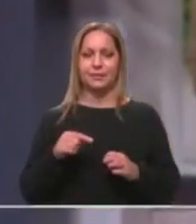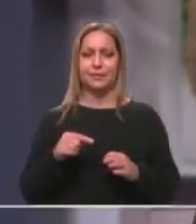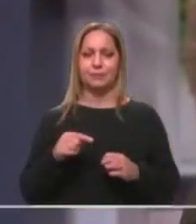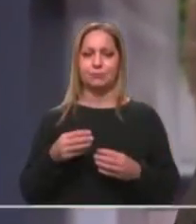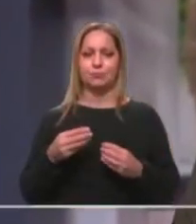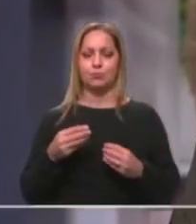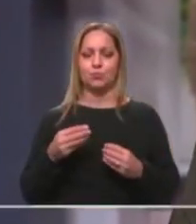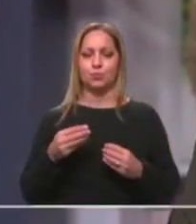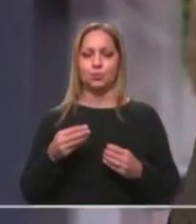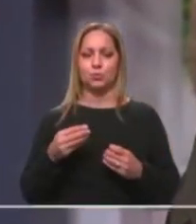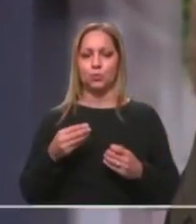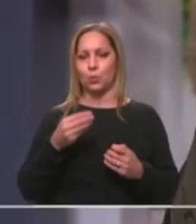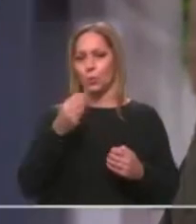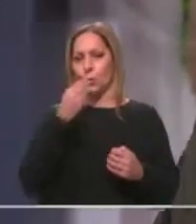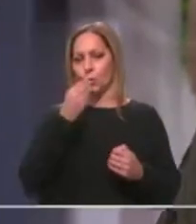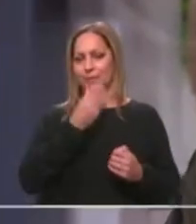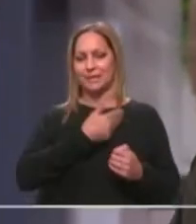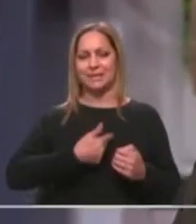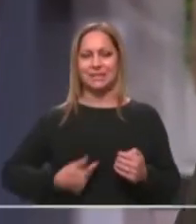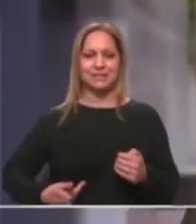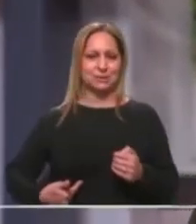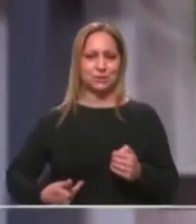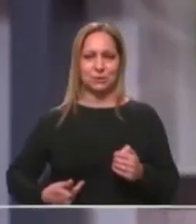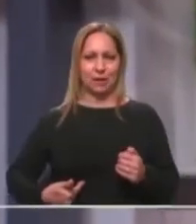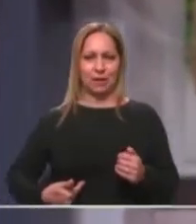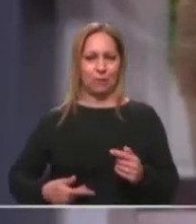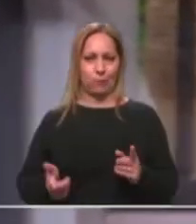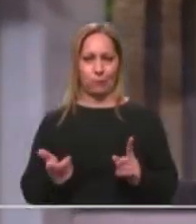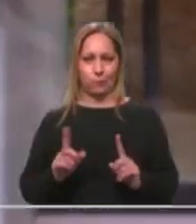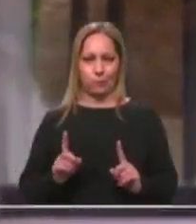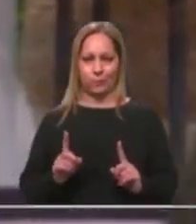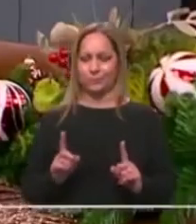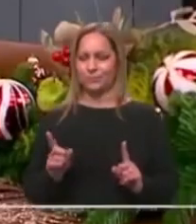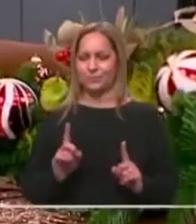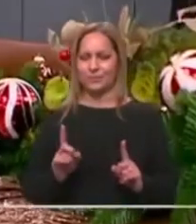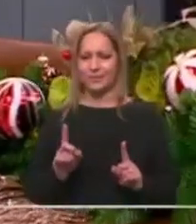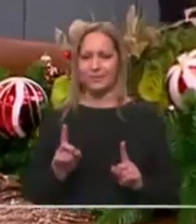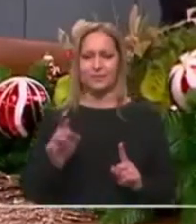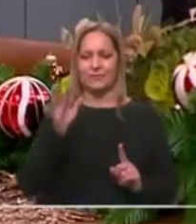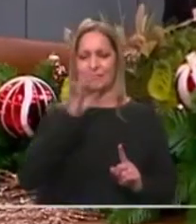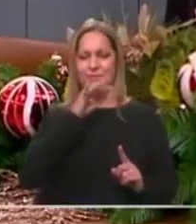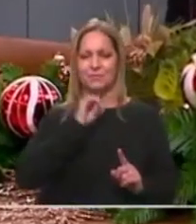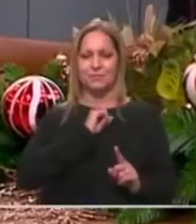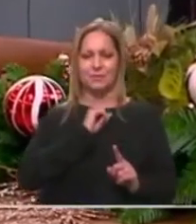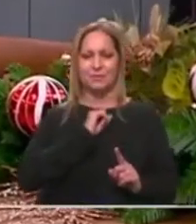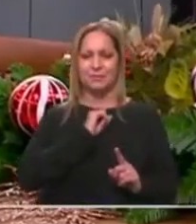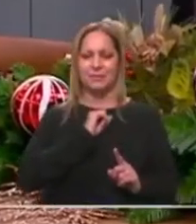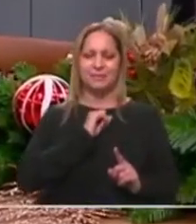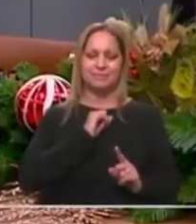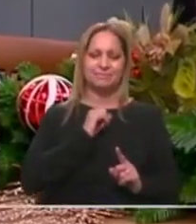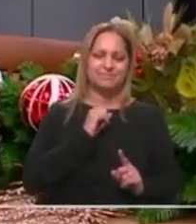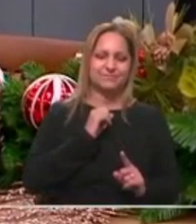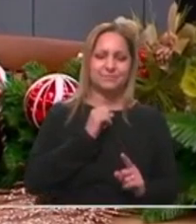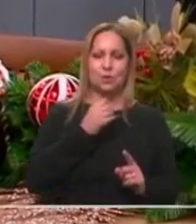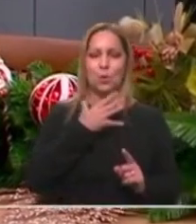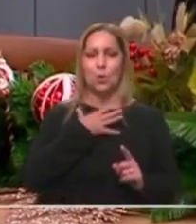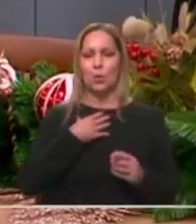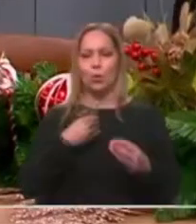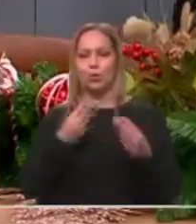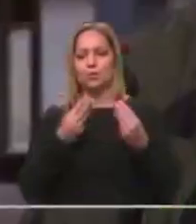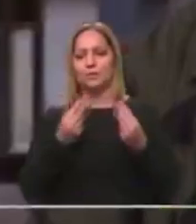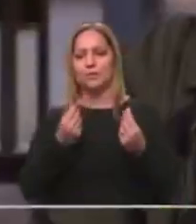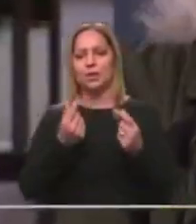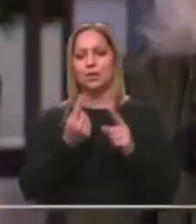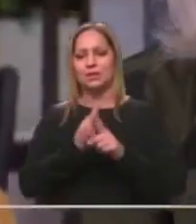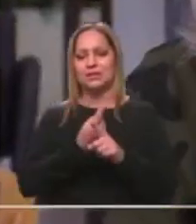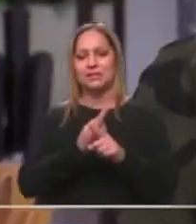Tradicional nas comidas do Natal, pois não? Não, sabes que na minha Porque família. Somos as pessoas nunca... em casa? Sim. Cada um gosta de coisas diferentes, não é?